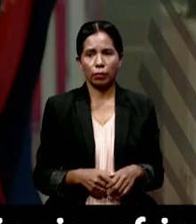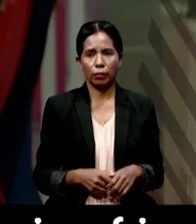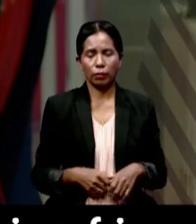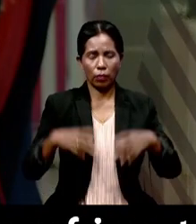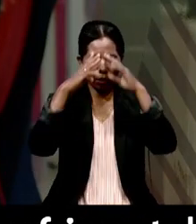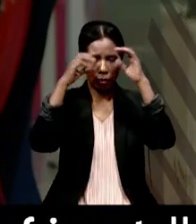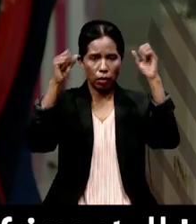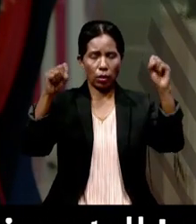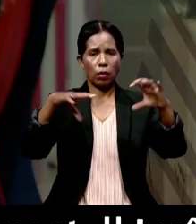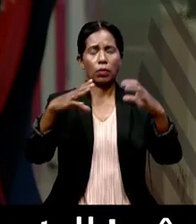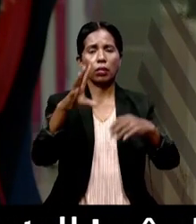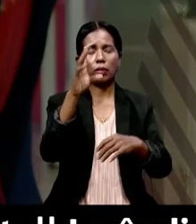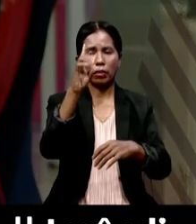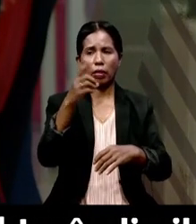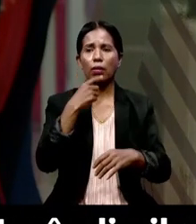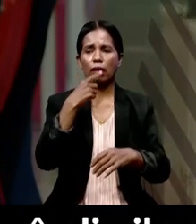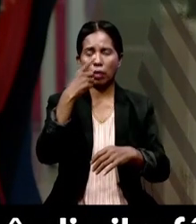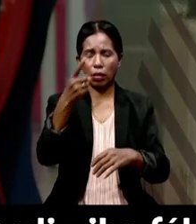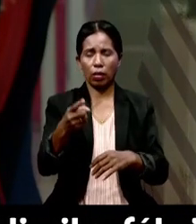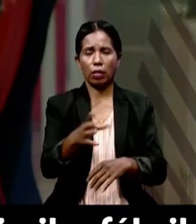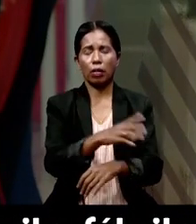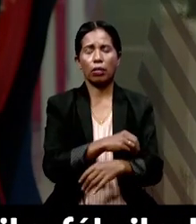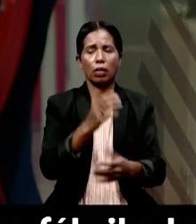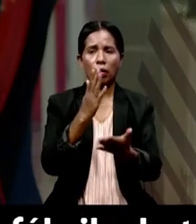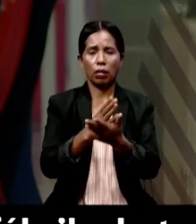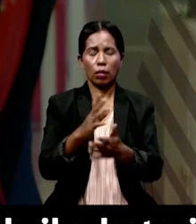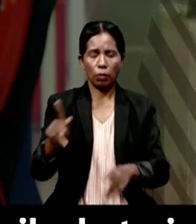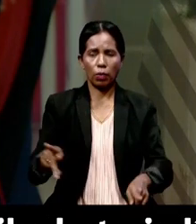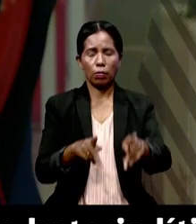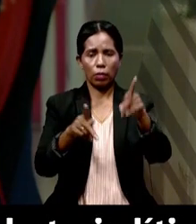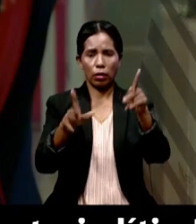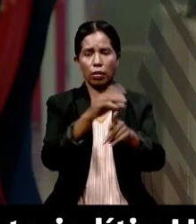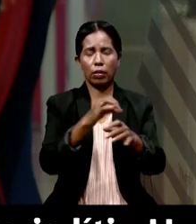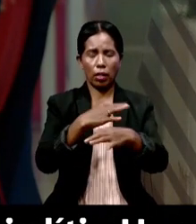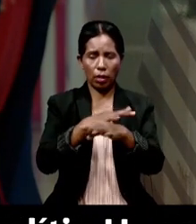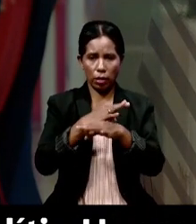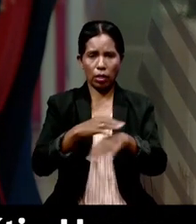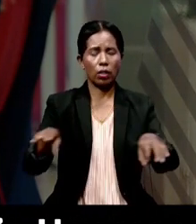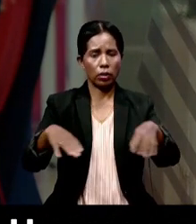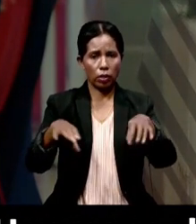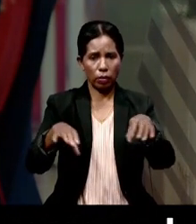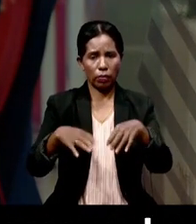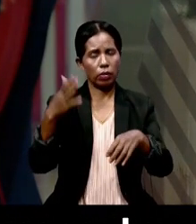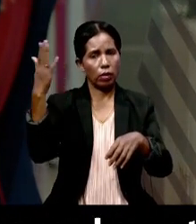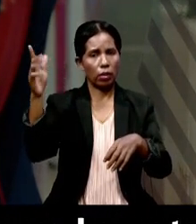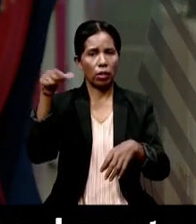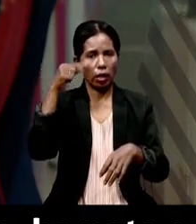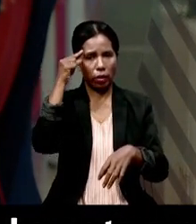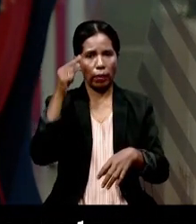presidente da Comissão de Considera Reforma Administração Pública, Atuaria Qualidade de Serviço e Governo.